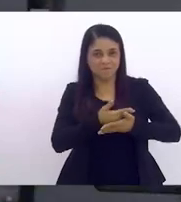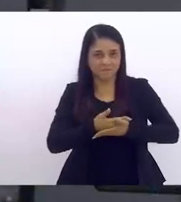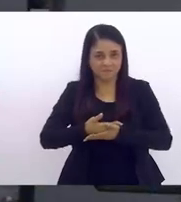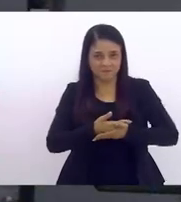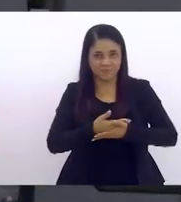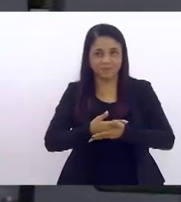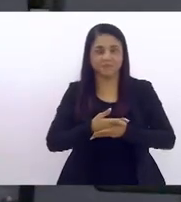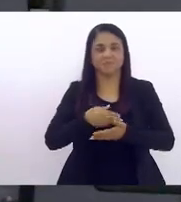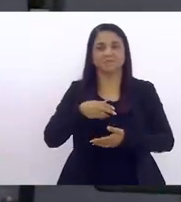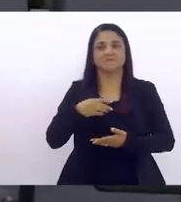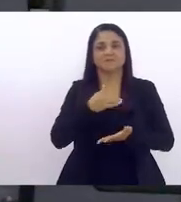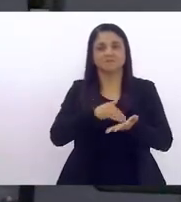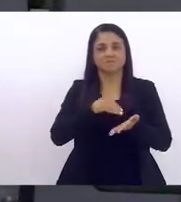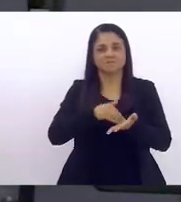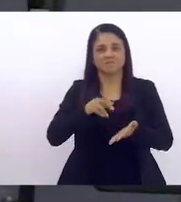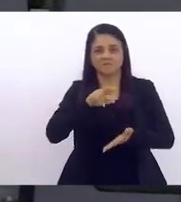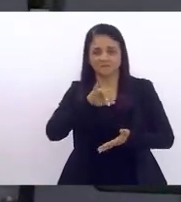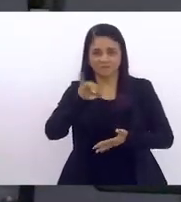RJ.